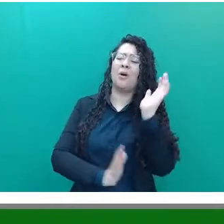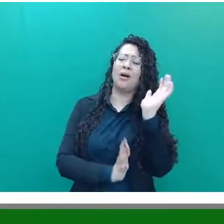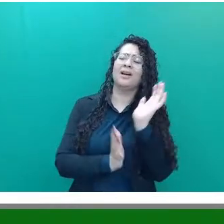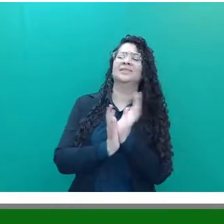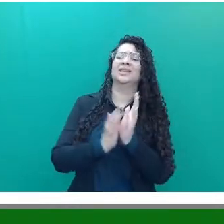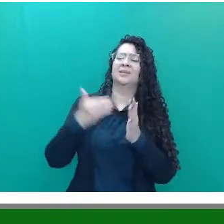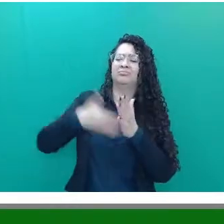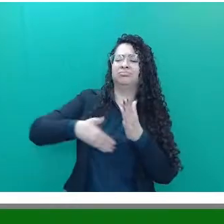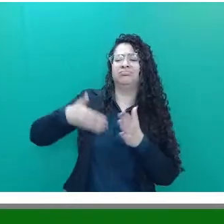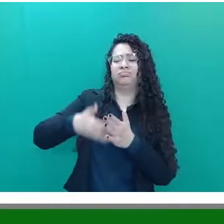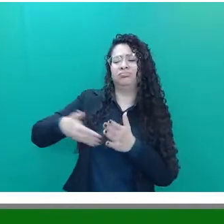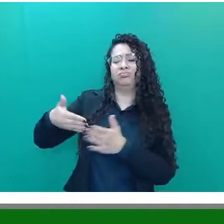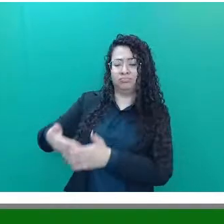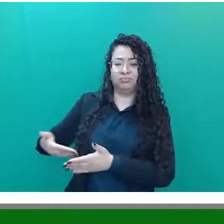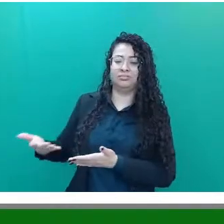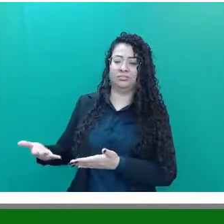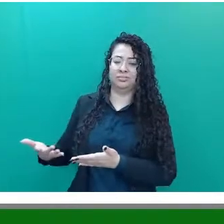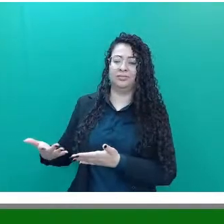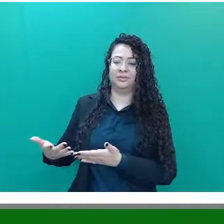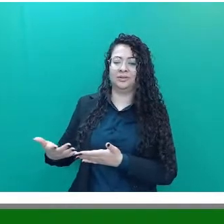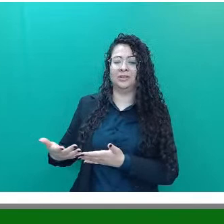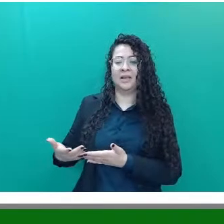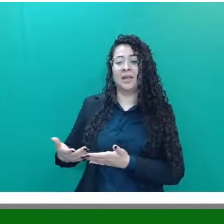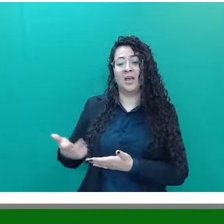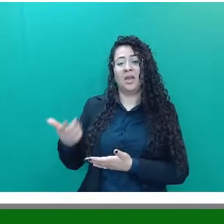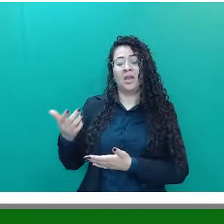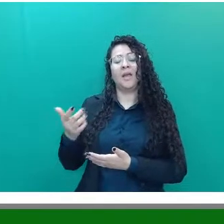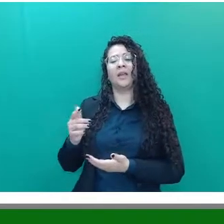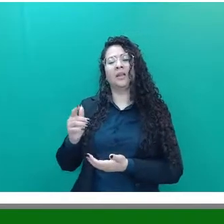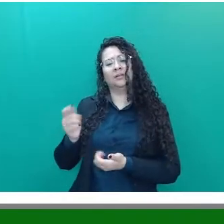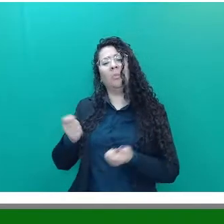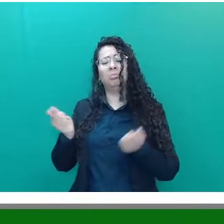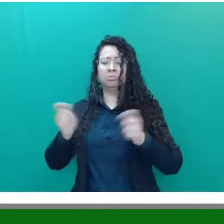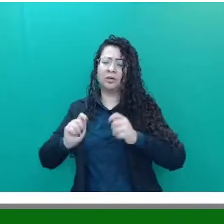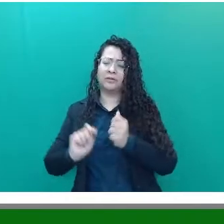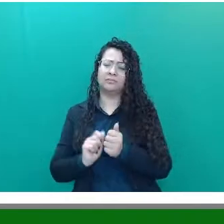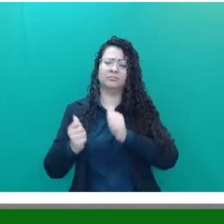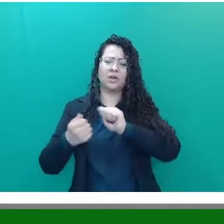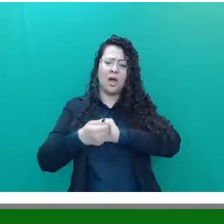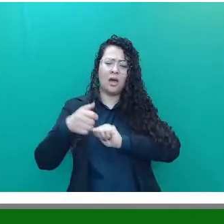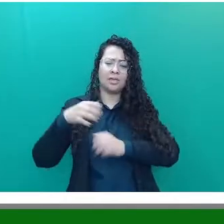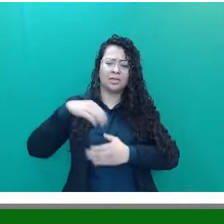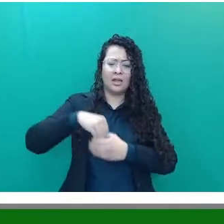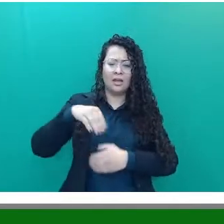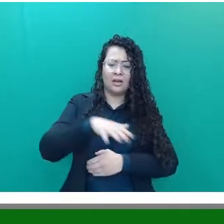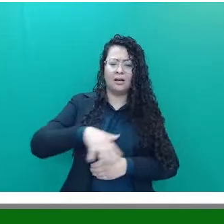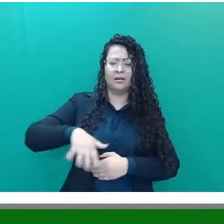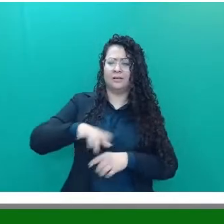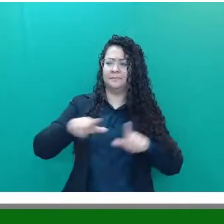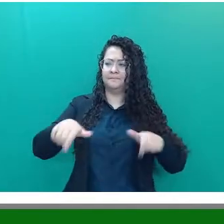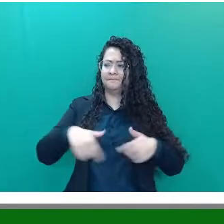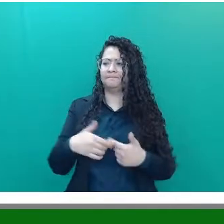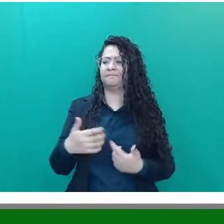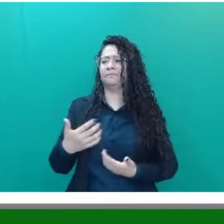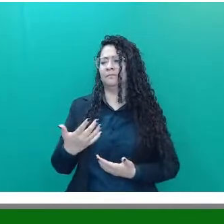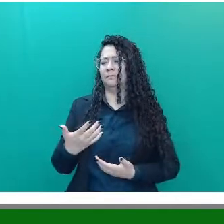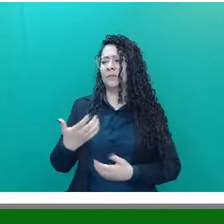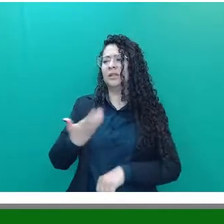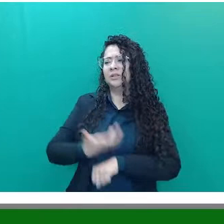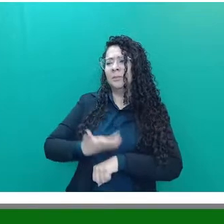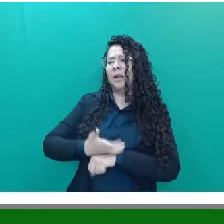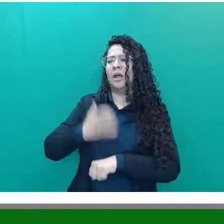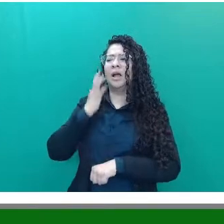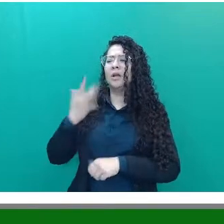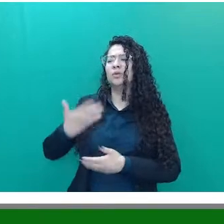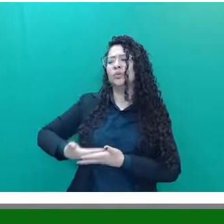nossa sala de aula. Então, eu tenho disciplinas teóricas que eu ministro, estudos da tradução 1, que se você for ver a ementa, as